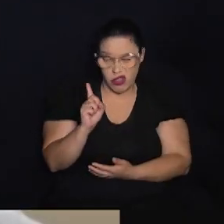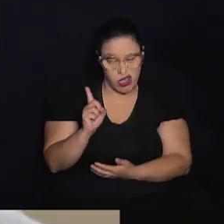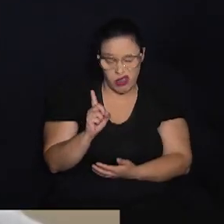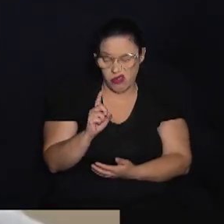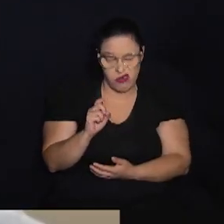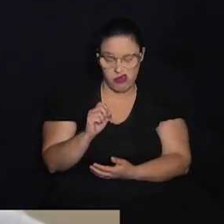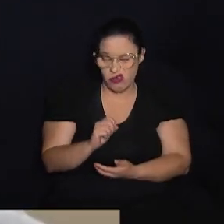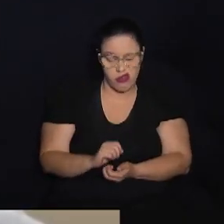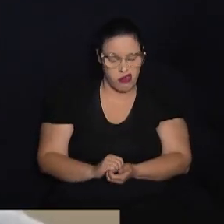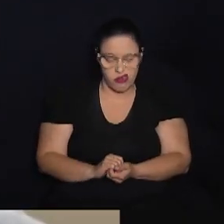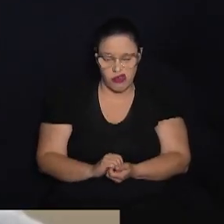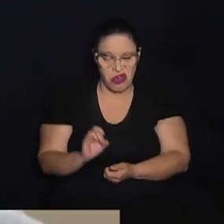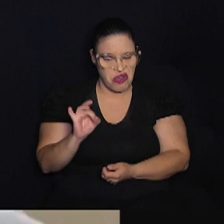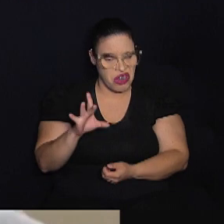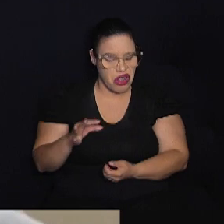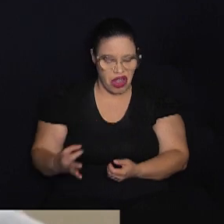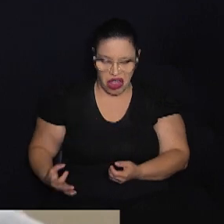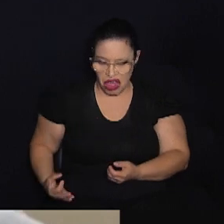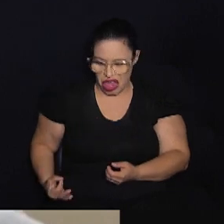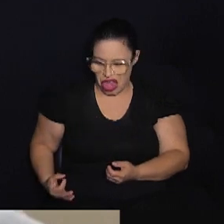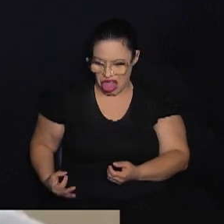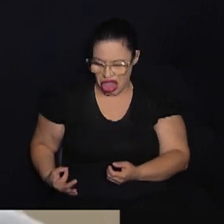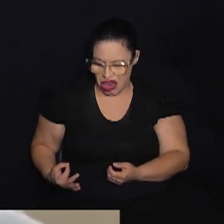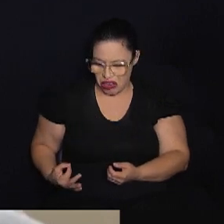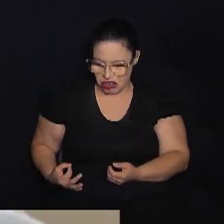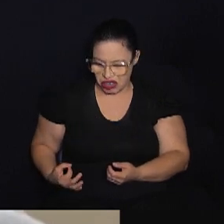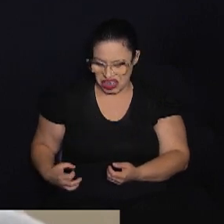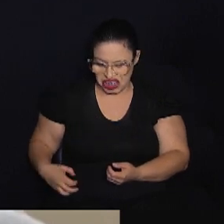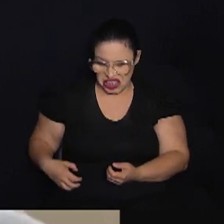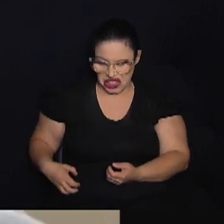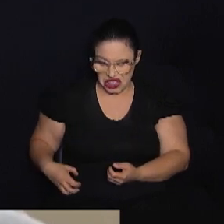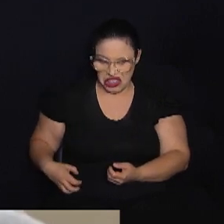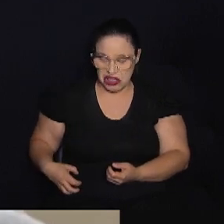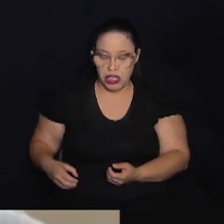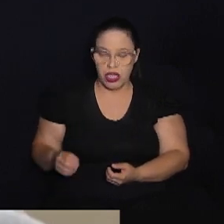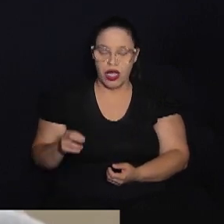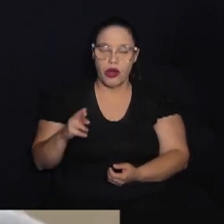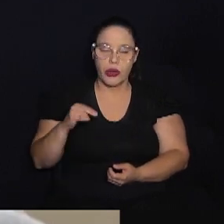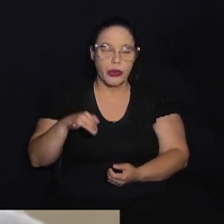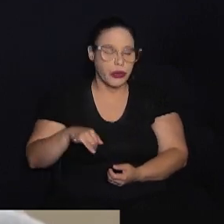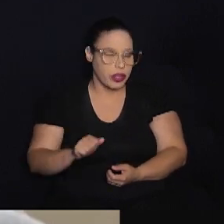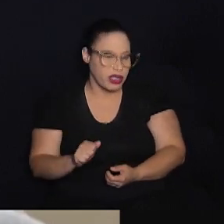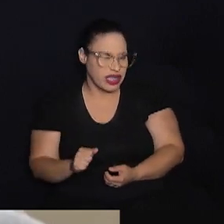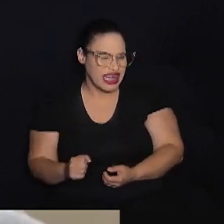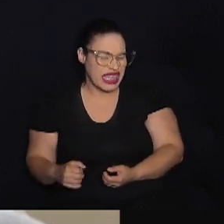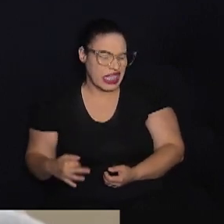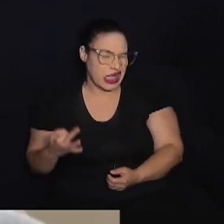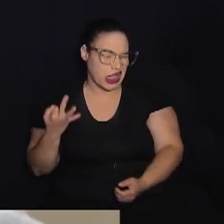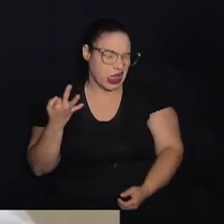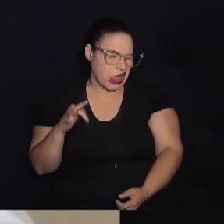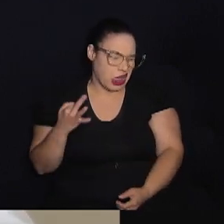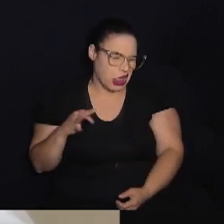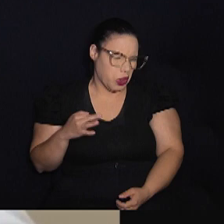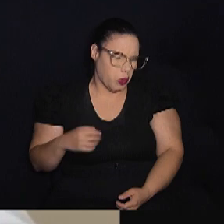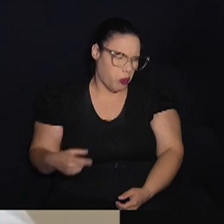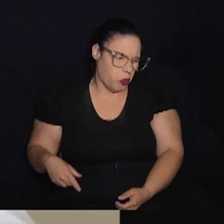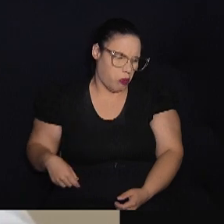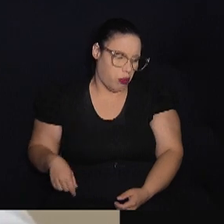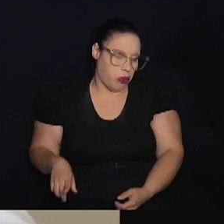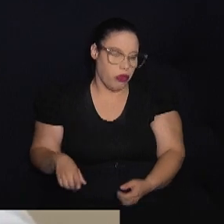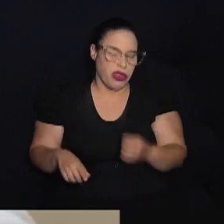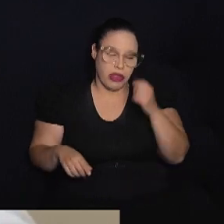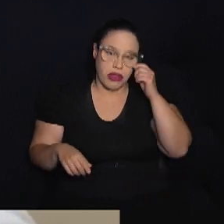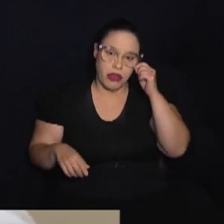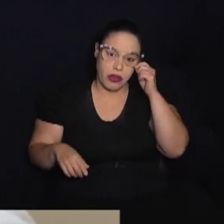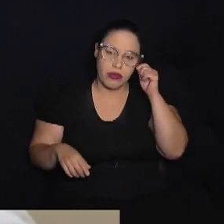No início, é só um tumorzinho na bexiga que pode irritar um pouco a urina, então pode arder no comecinho o canal